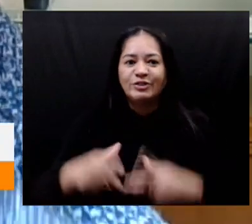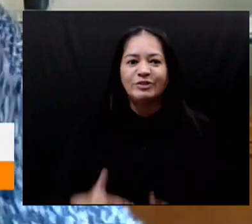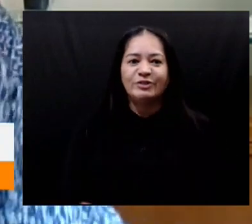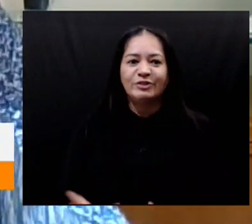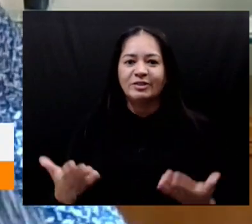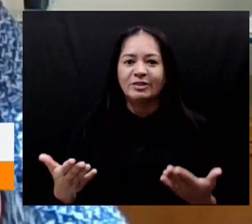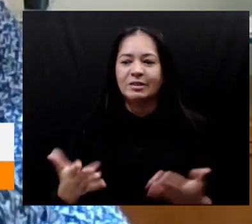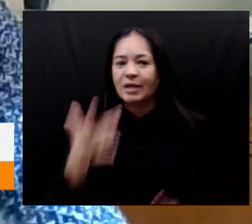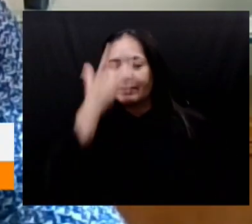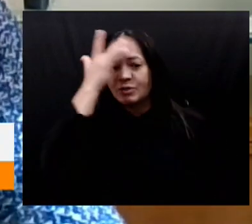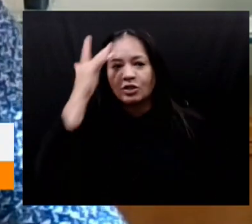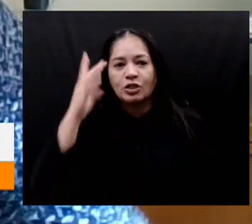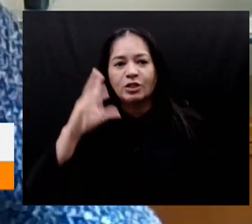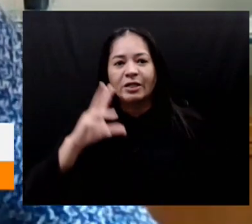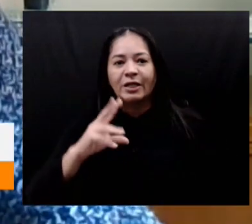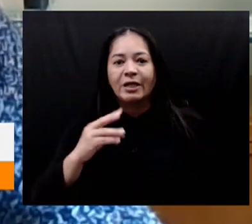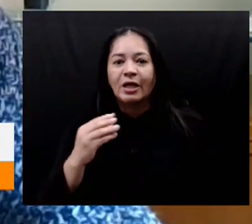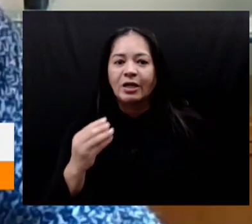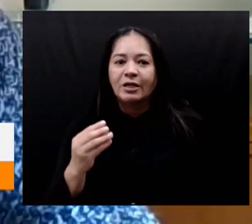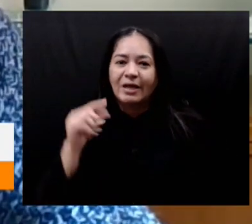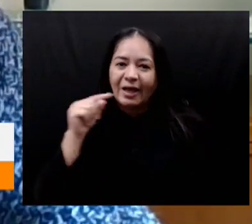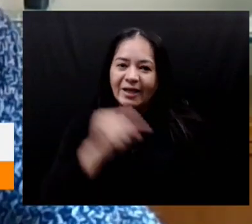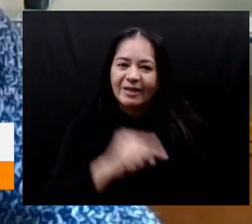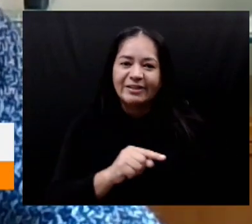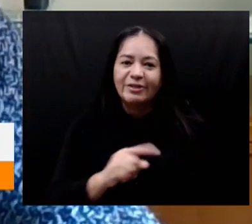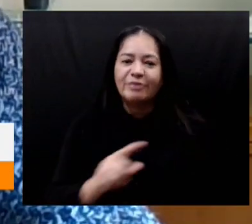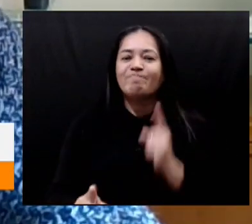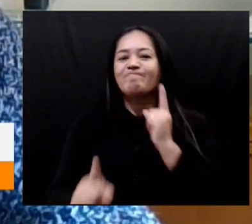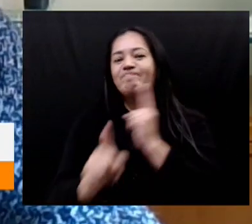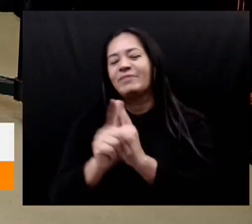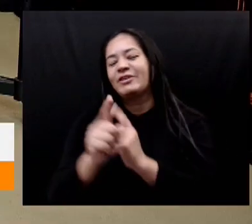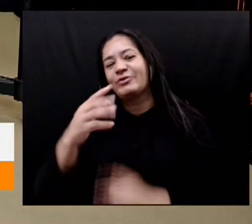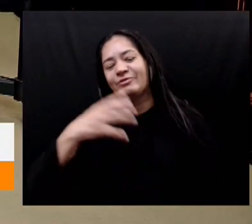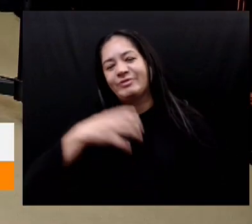assim: aqui eu me encontrei. Uhum.